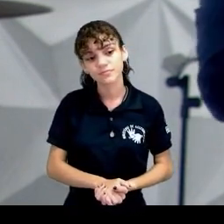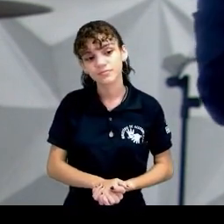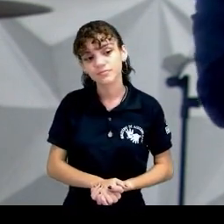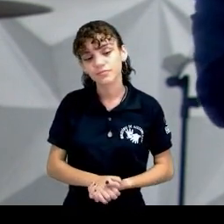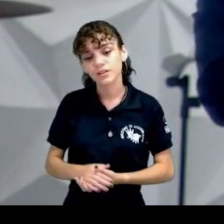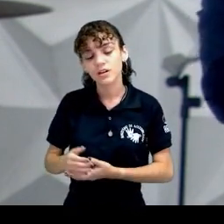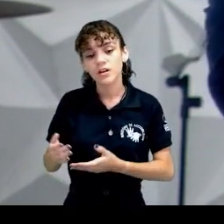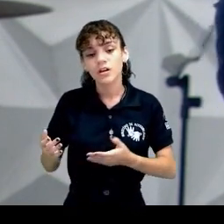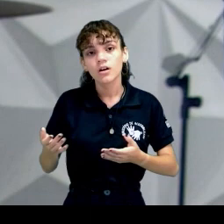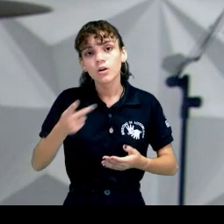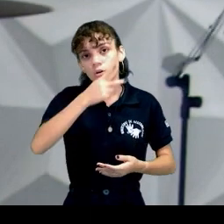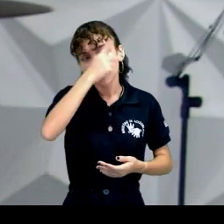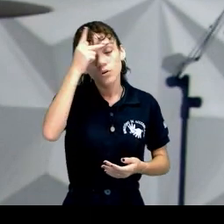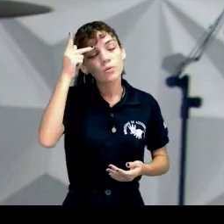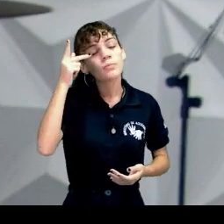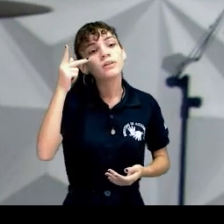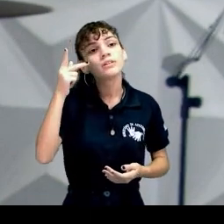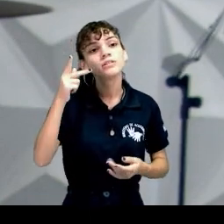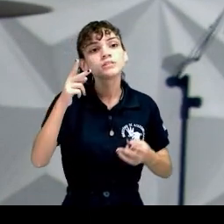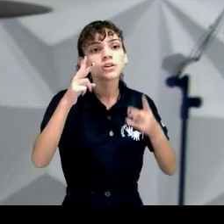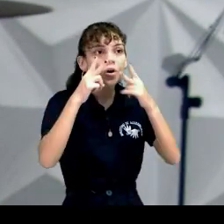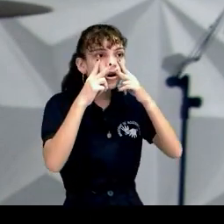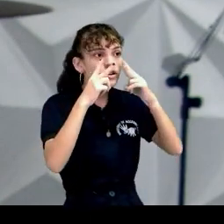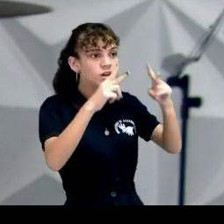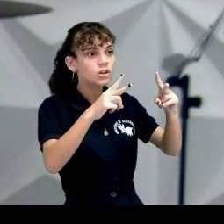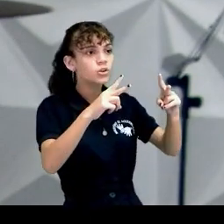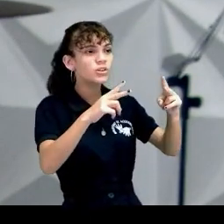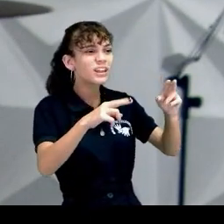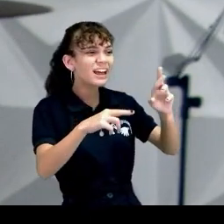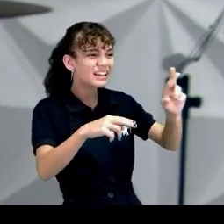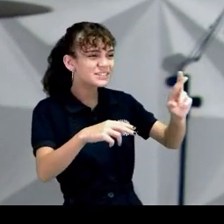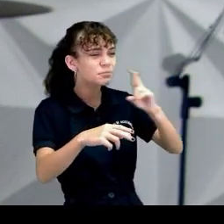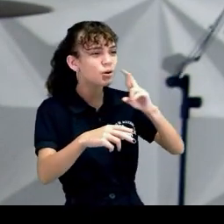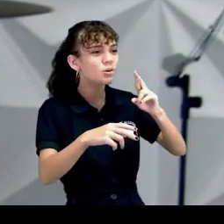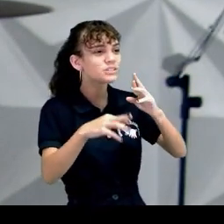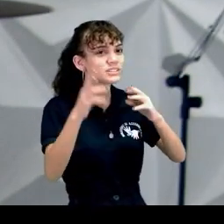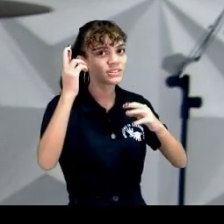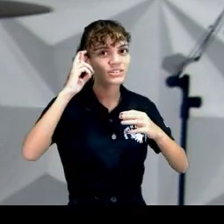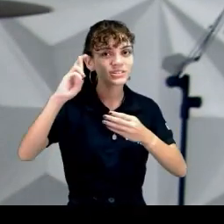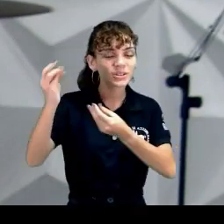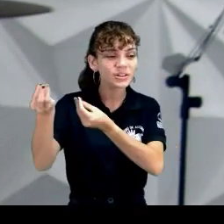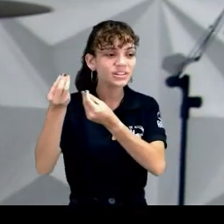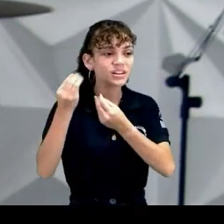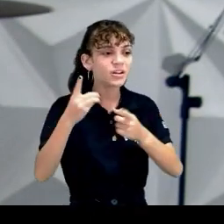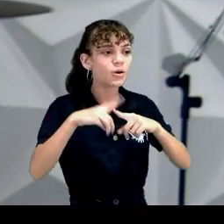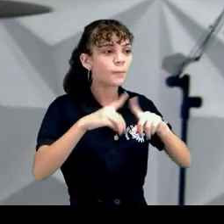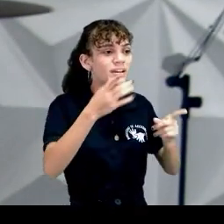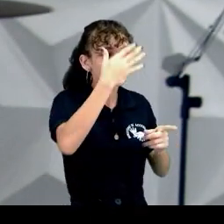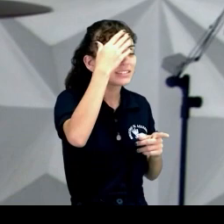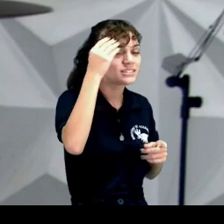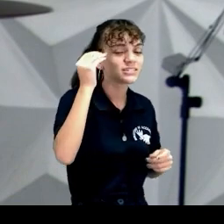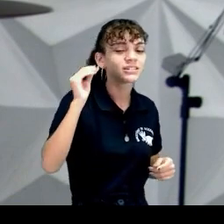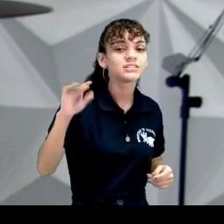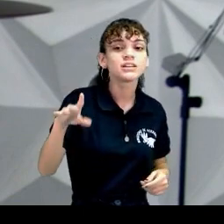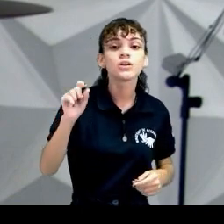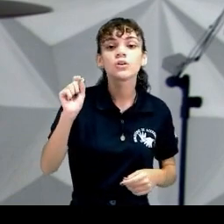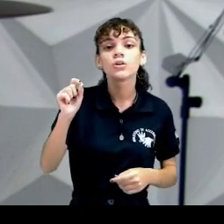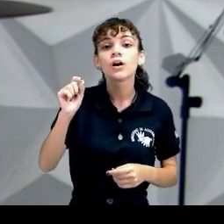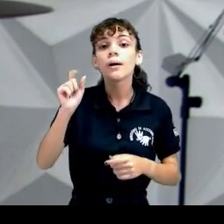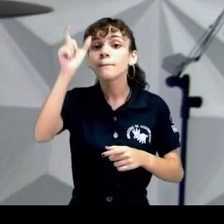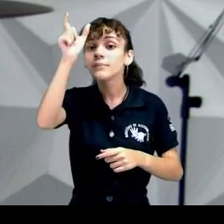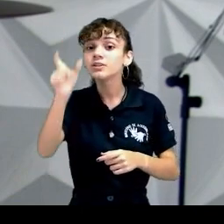eles esqueceram o autor, o responsável por aquela obra. E quantas vezes isso acontece também? A gente fica